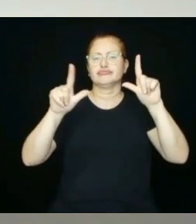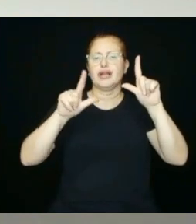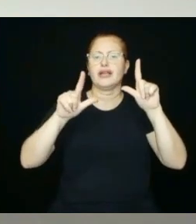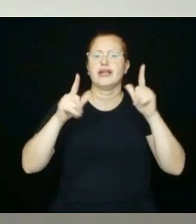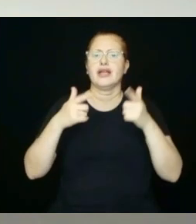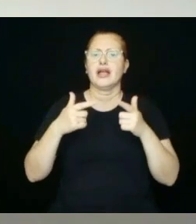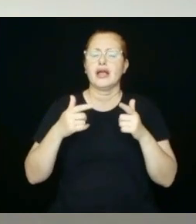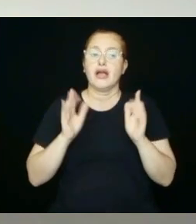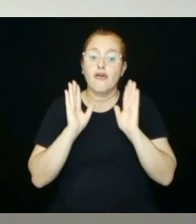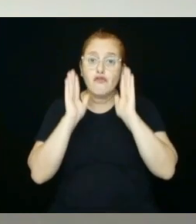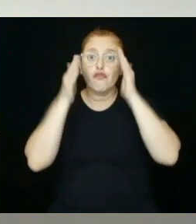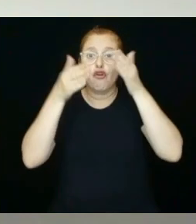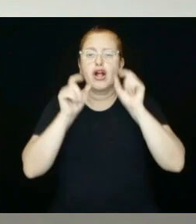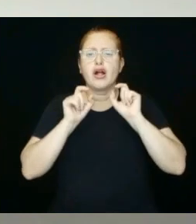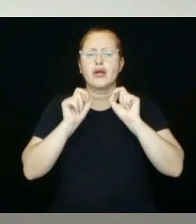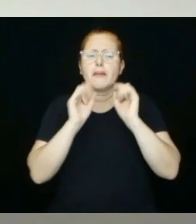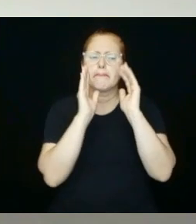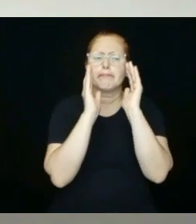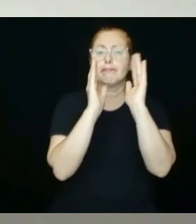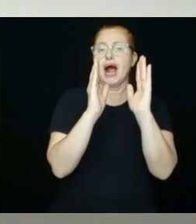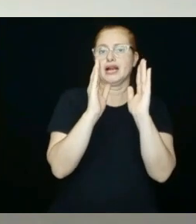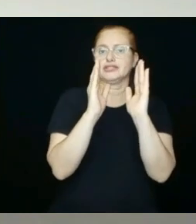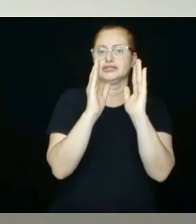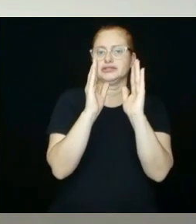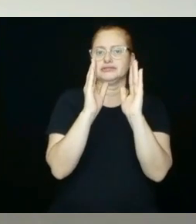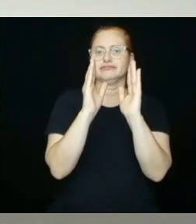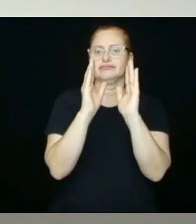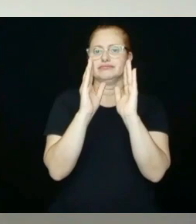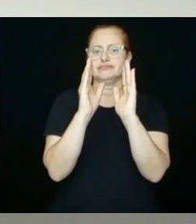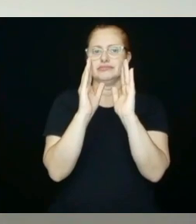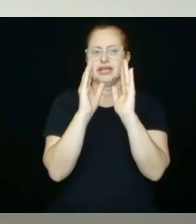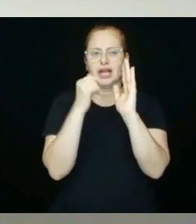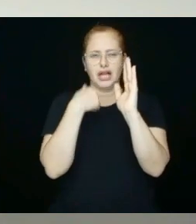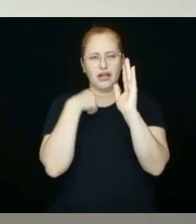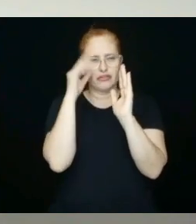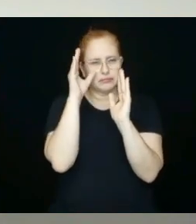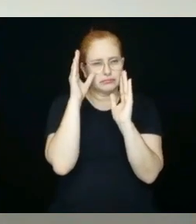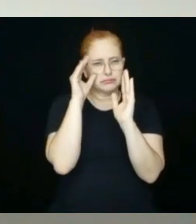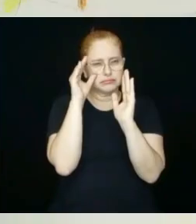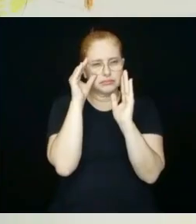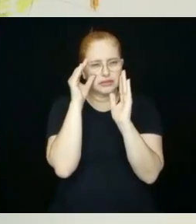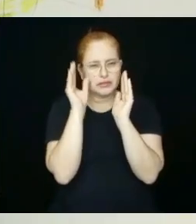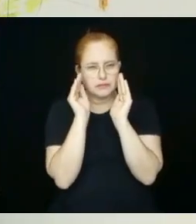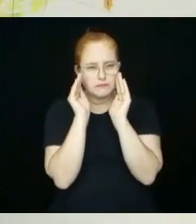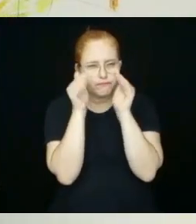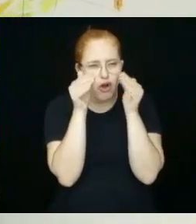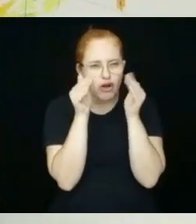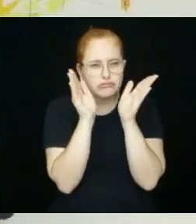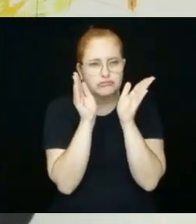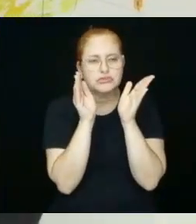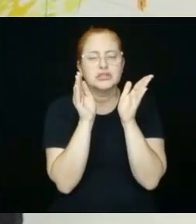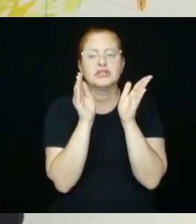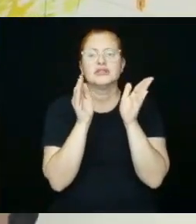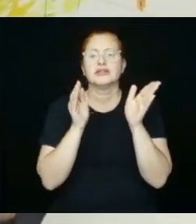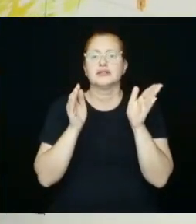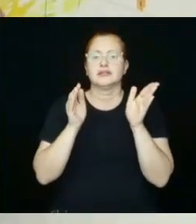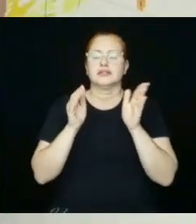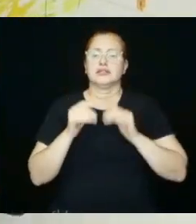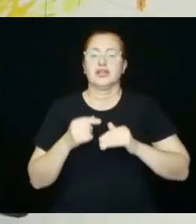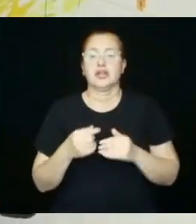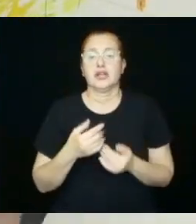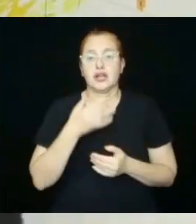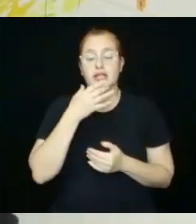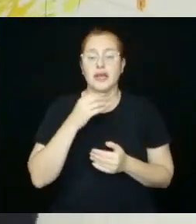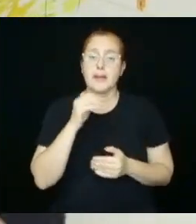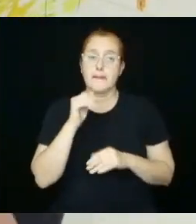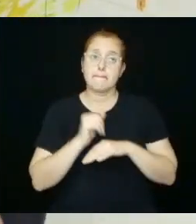vou focar talvez num fragmento dela, assim, vou dar um super zoom e vou ficar observando aquilo, pelo que eu pelo menos presumo